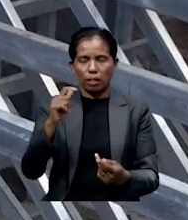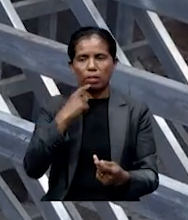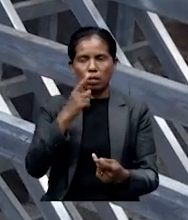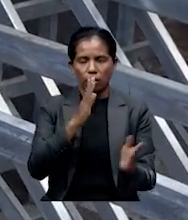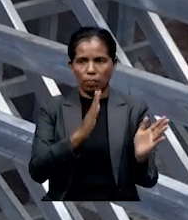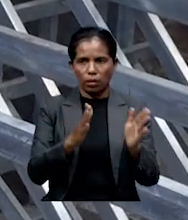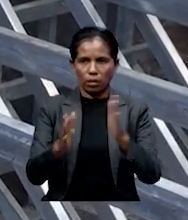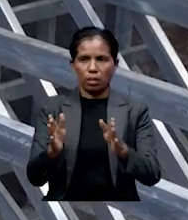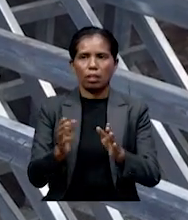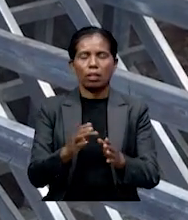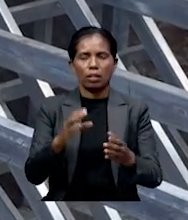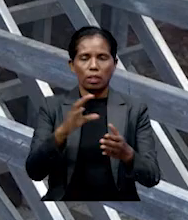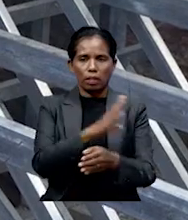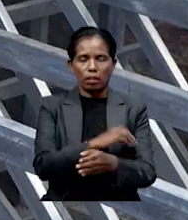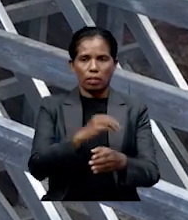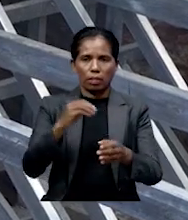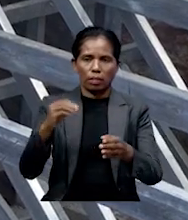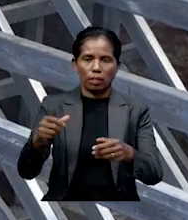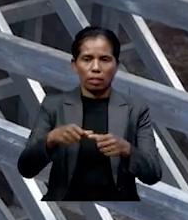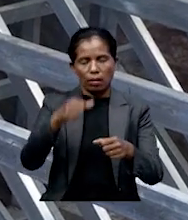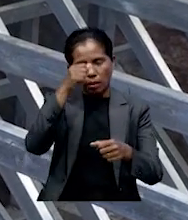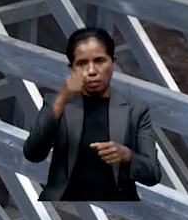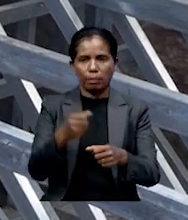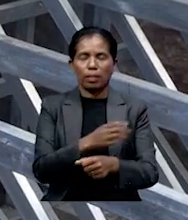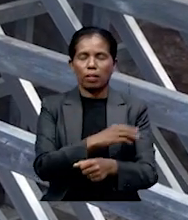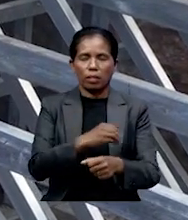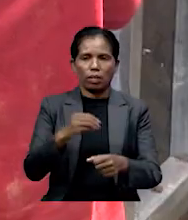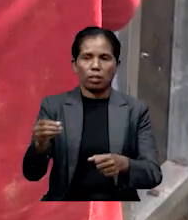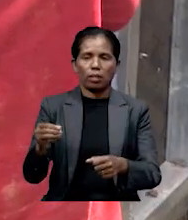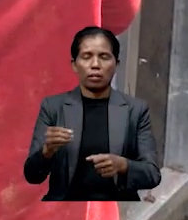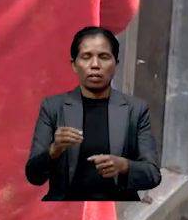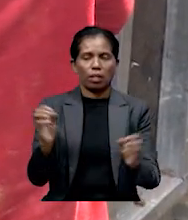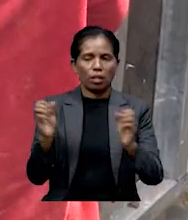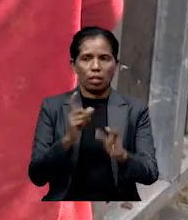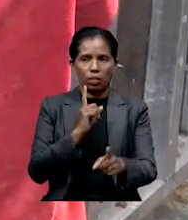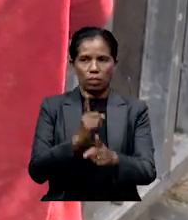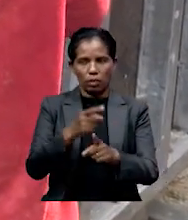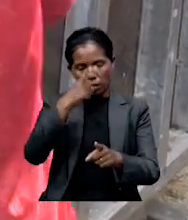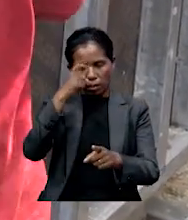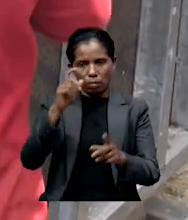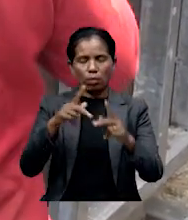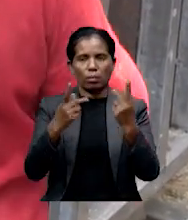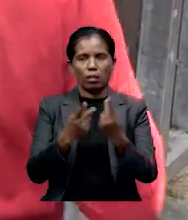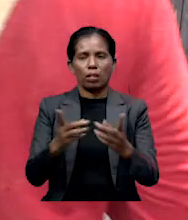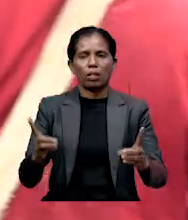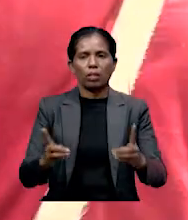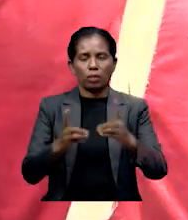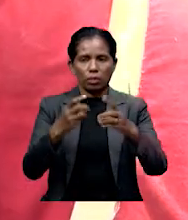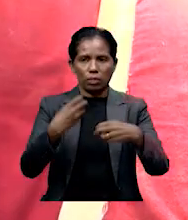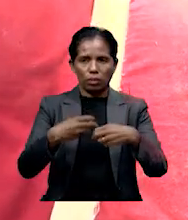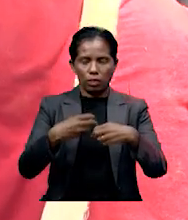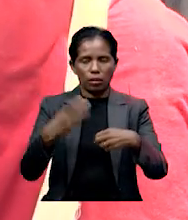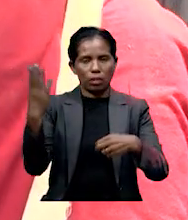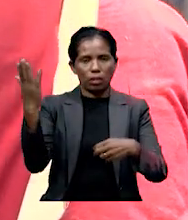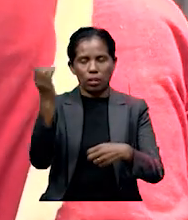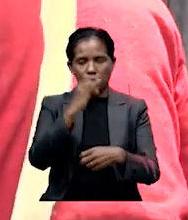proses konstruksi ba memorial massacre Santa Cruz ne lau la stavel tamba companhia ha soro dificuldade e ha desenho